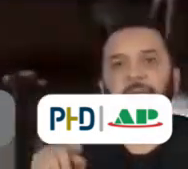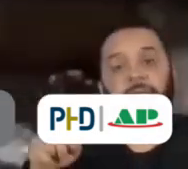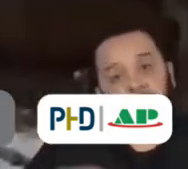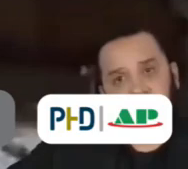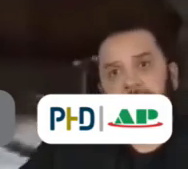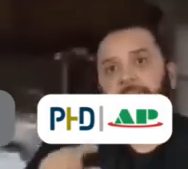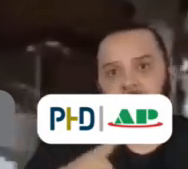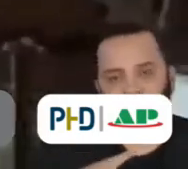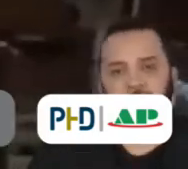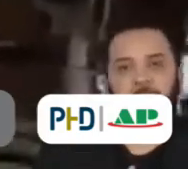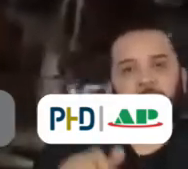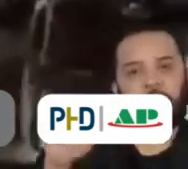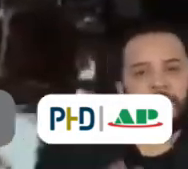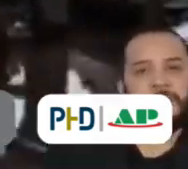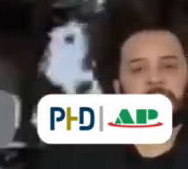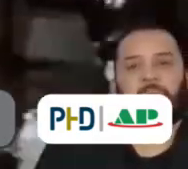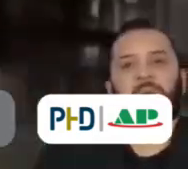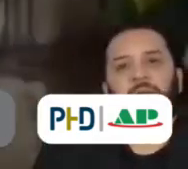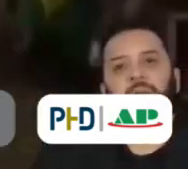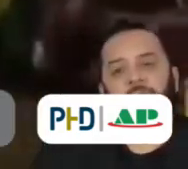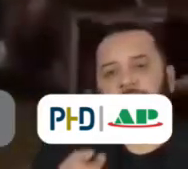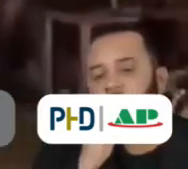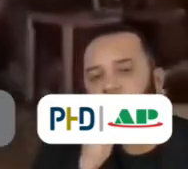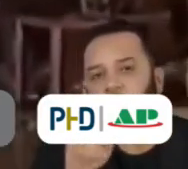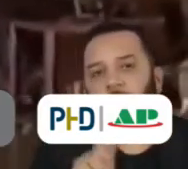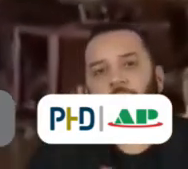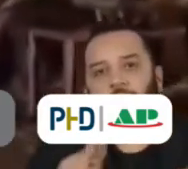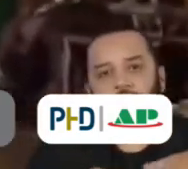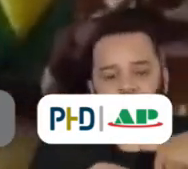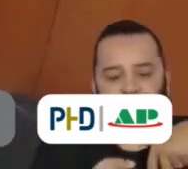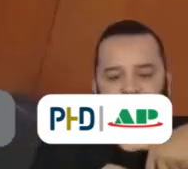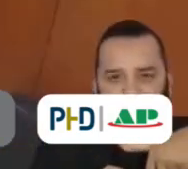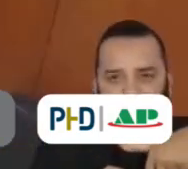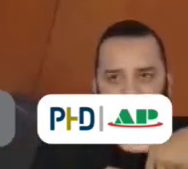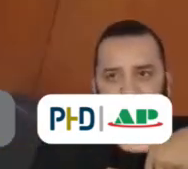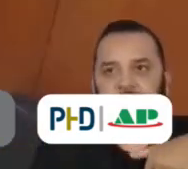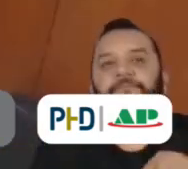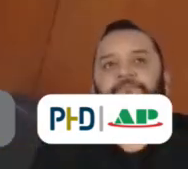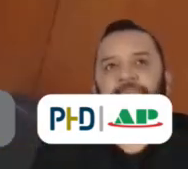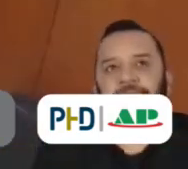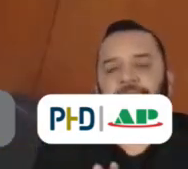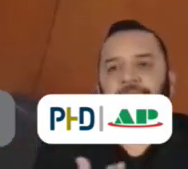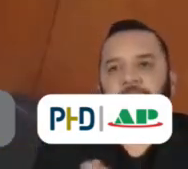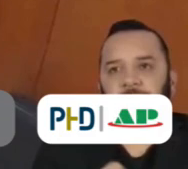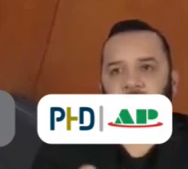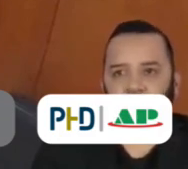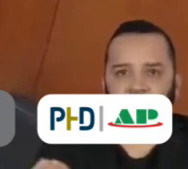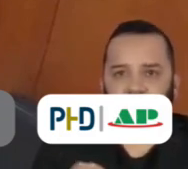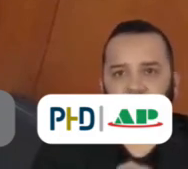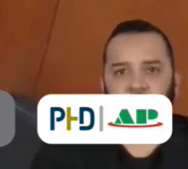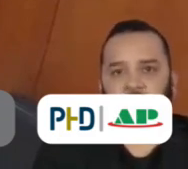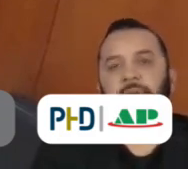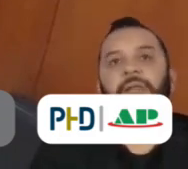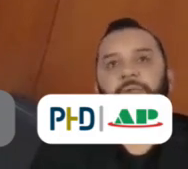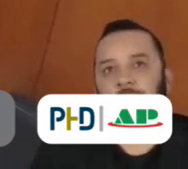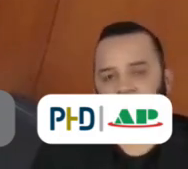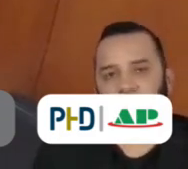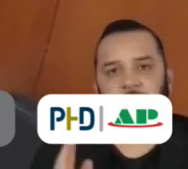Estado, dano qualificado, deteriorização do patrimônio tombado e associação criminosa